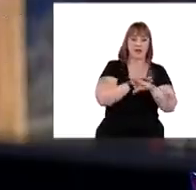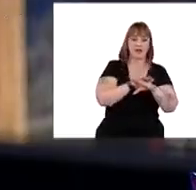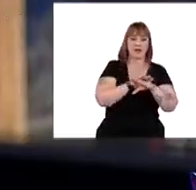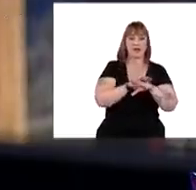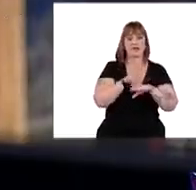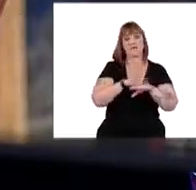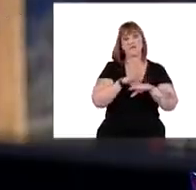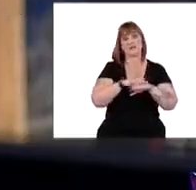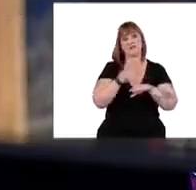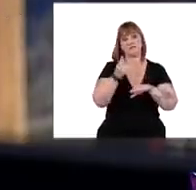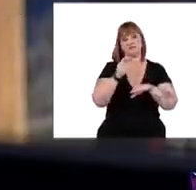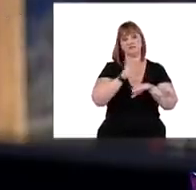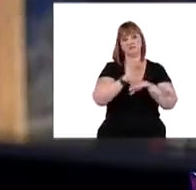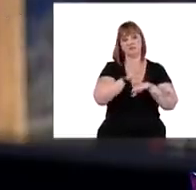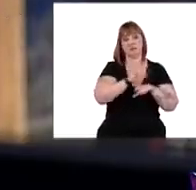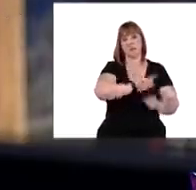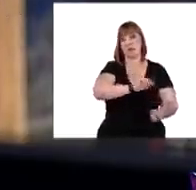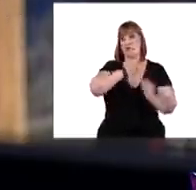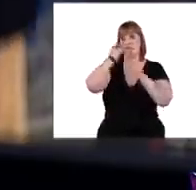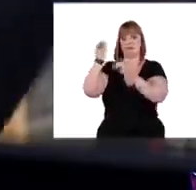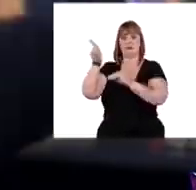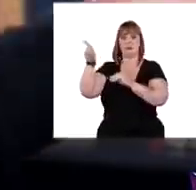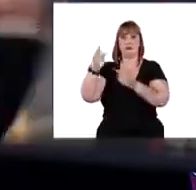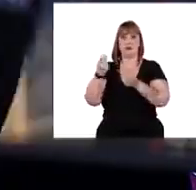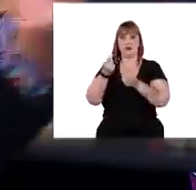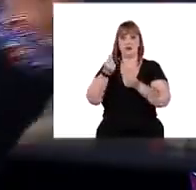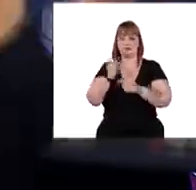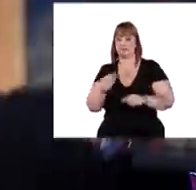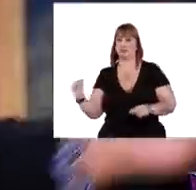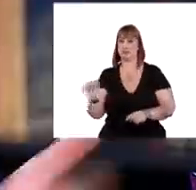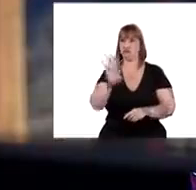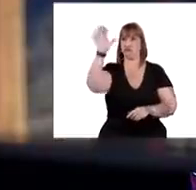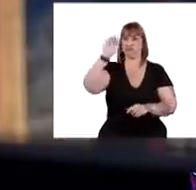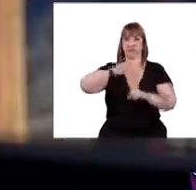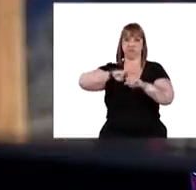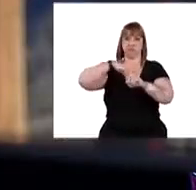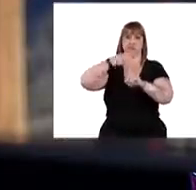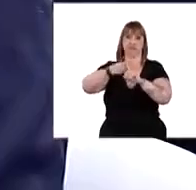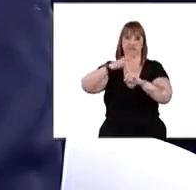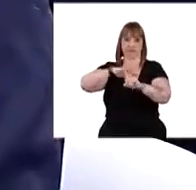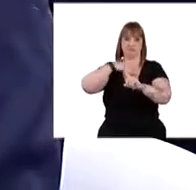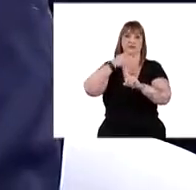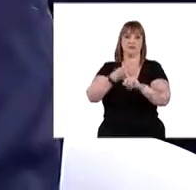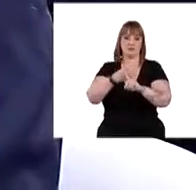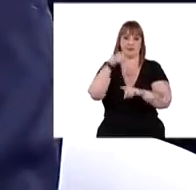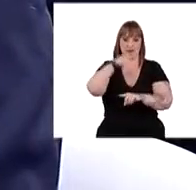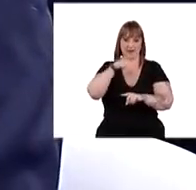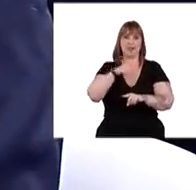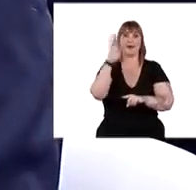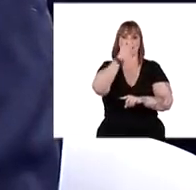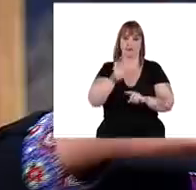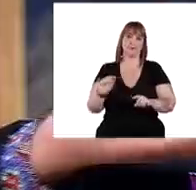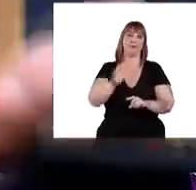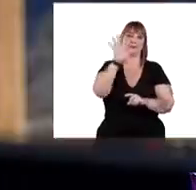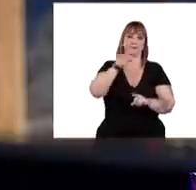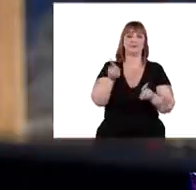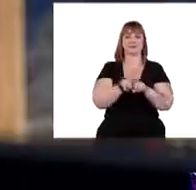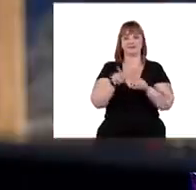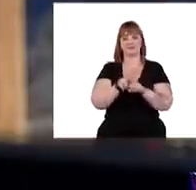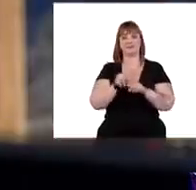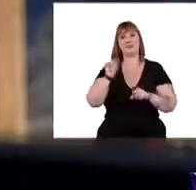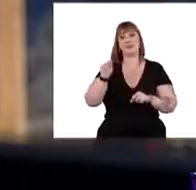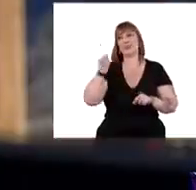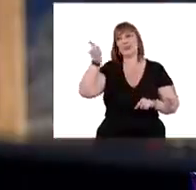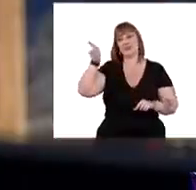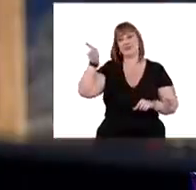o manufaturamento. Ela volta para lá com um preço 3, 4 vezes mais. Aqui também fica caro demais. Então, né? fica muito caro. Então, mas quem